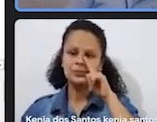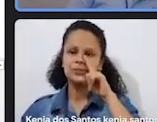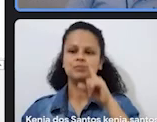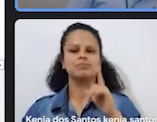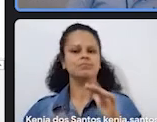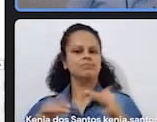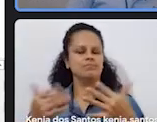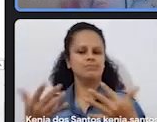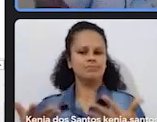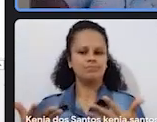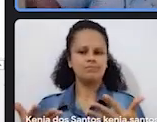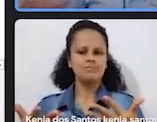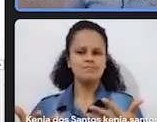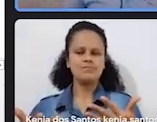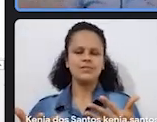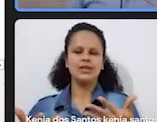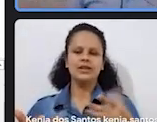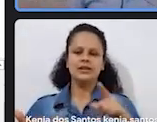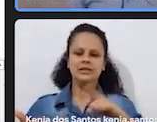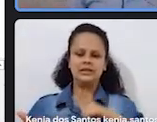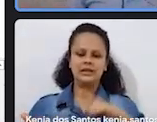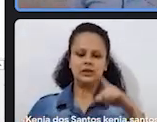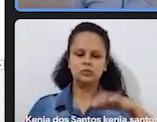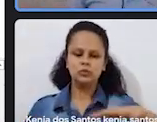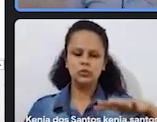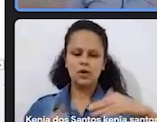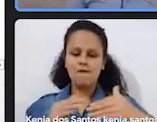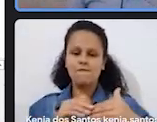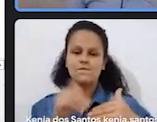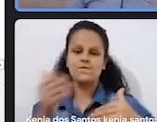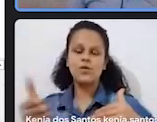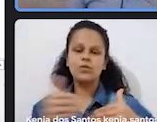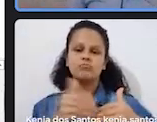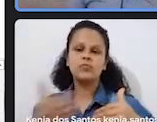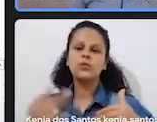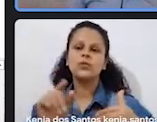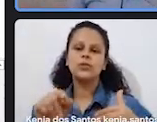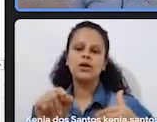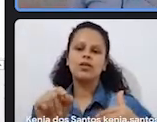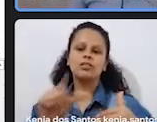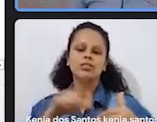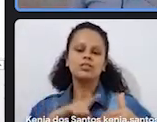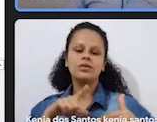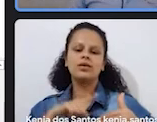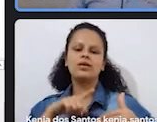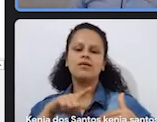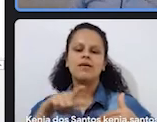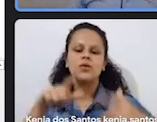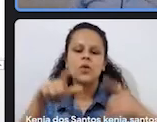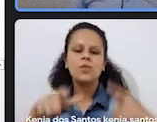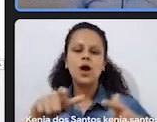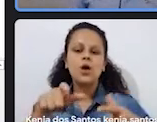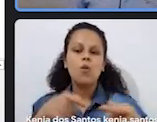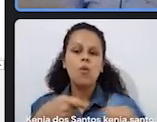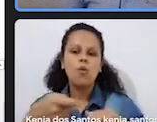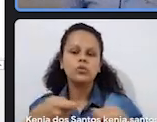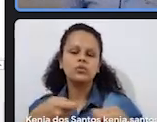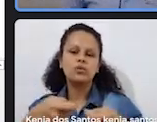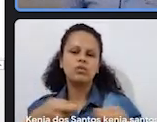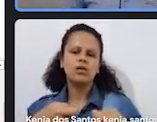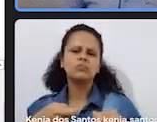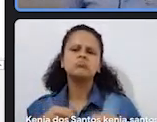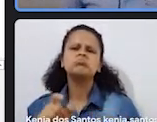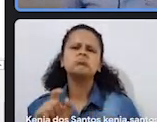Aí, fora da zona, na grade ali, eu tenho o quê? Uma zona controlada. Aquela zona controlada é o